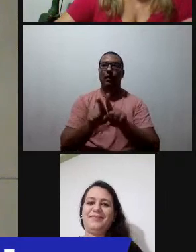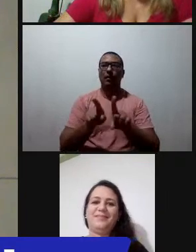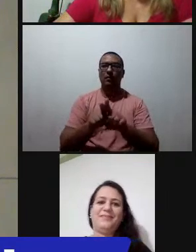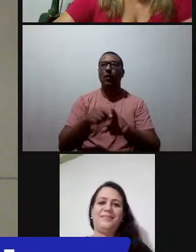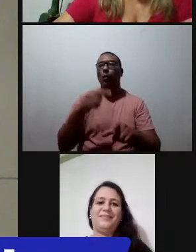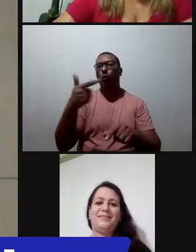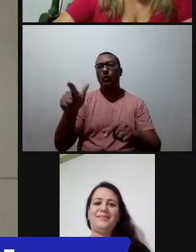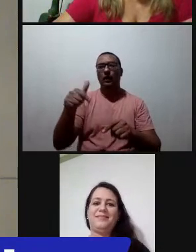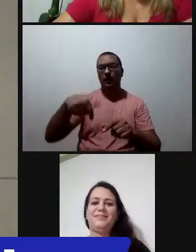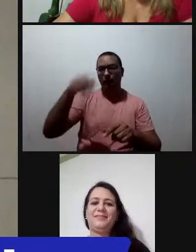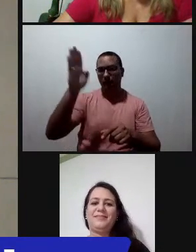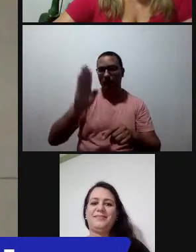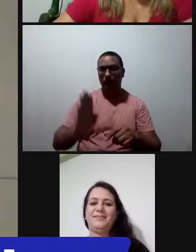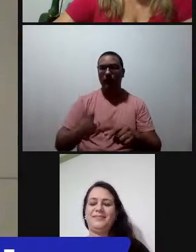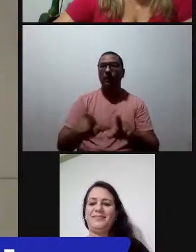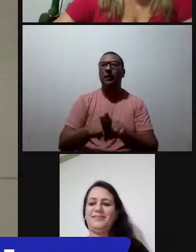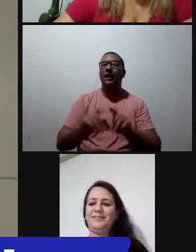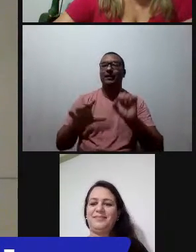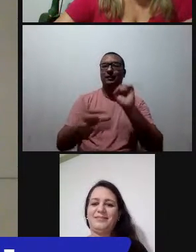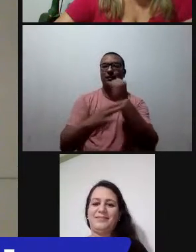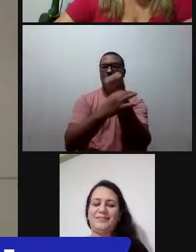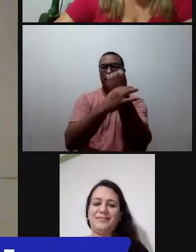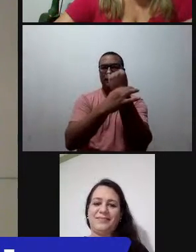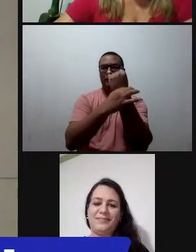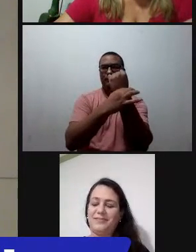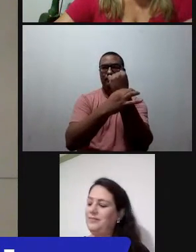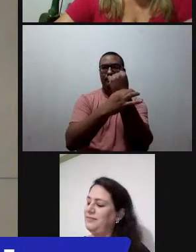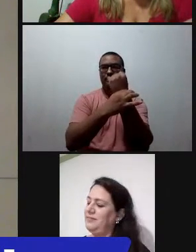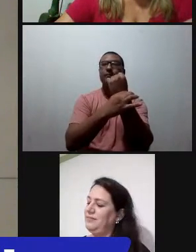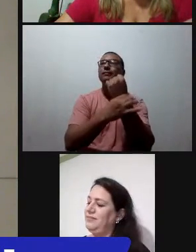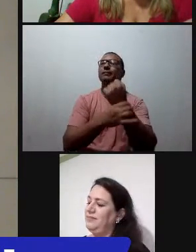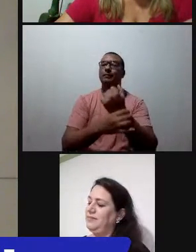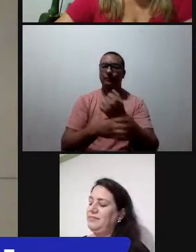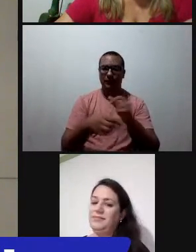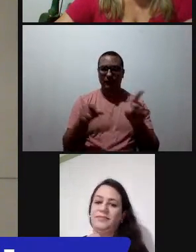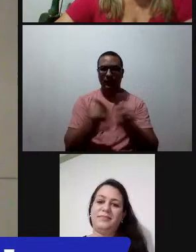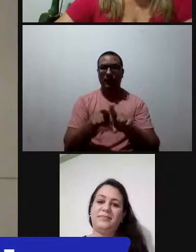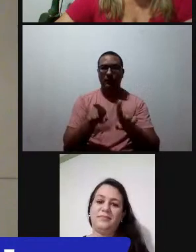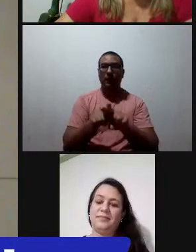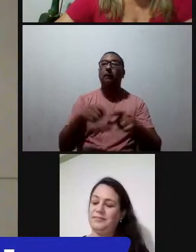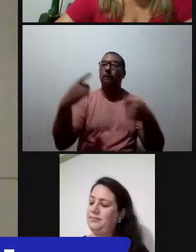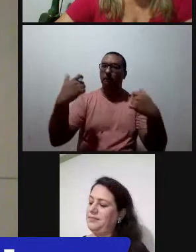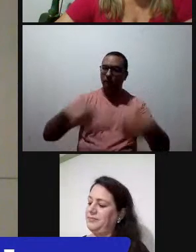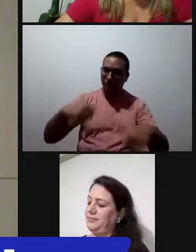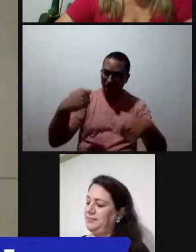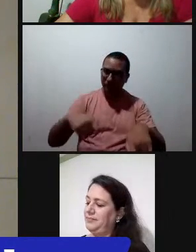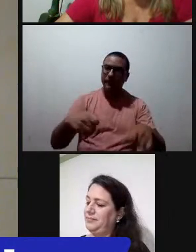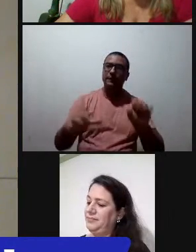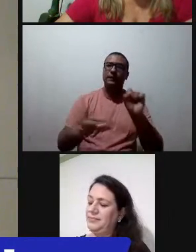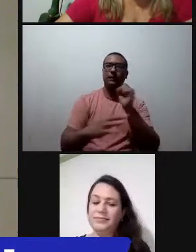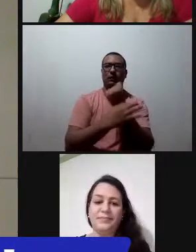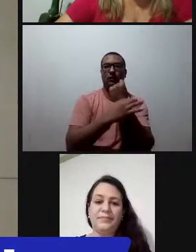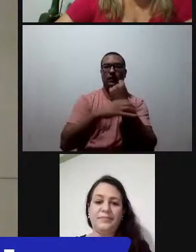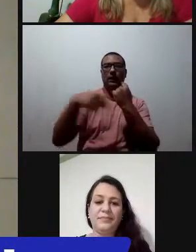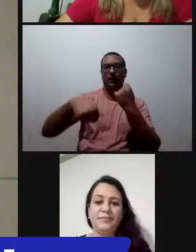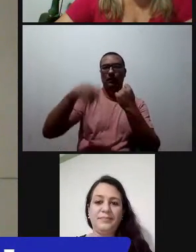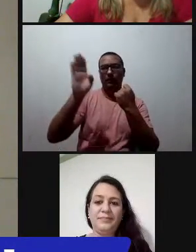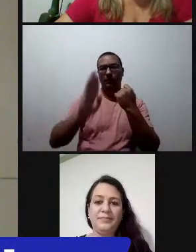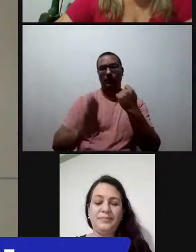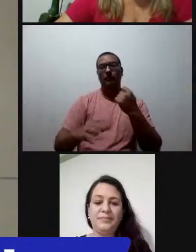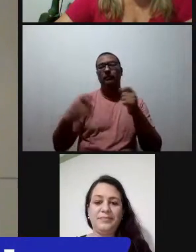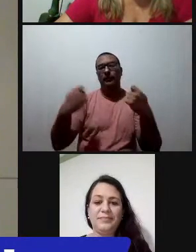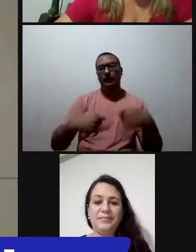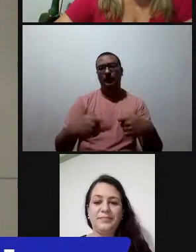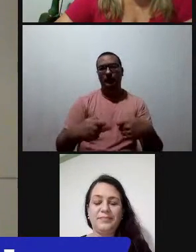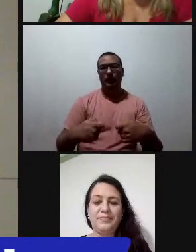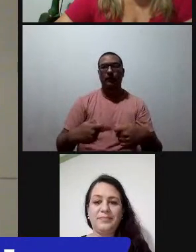comentário é a questão da segurança. Nós temos que ter mais segurança no nosso país. E